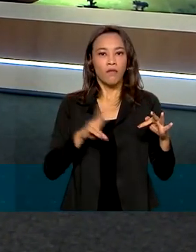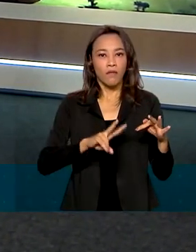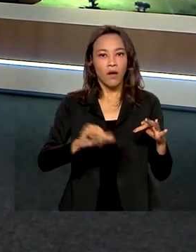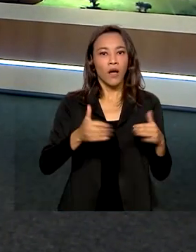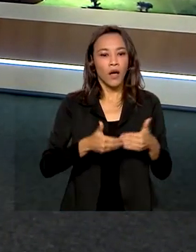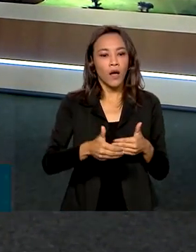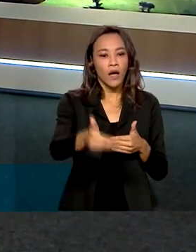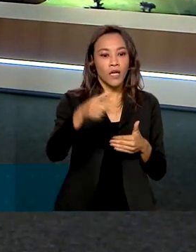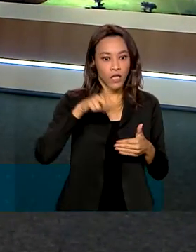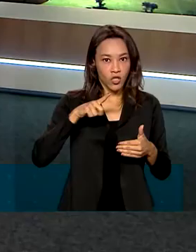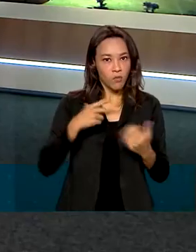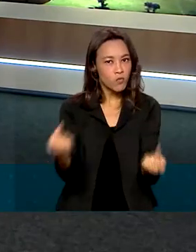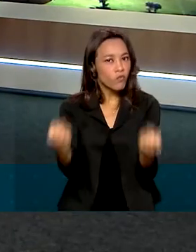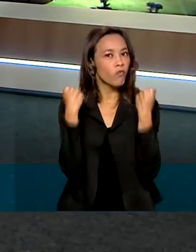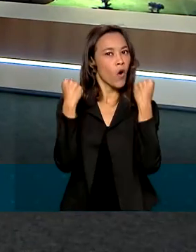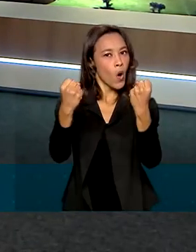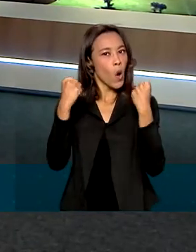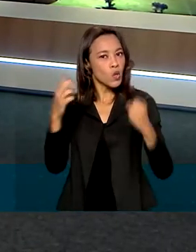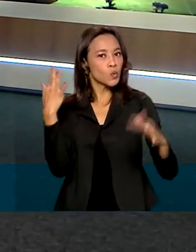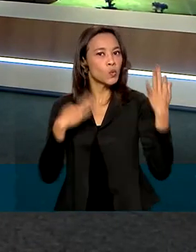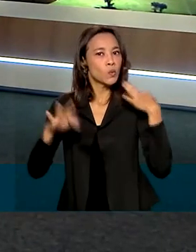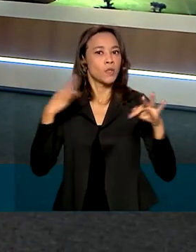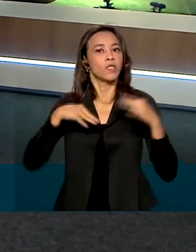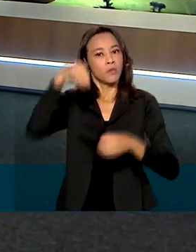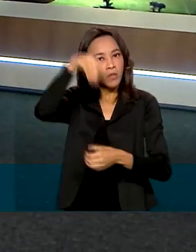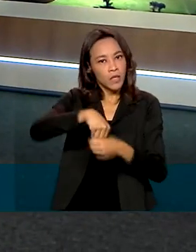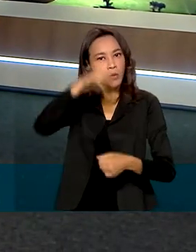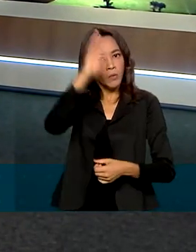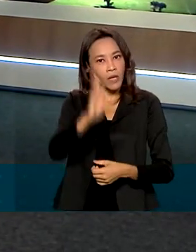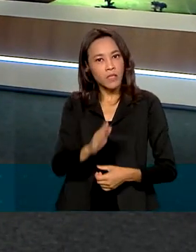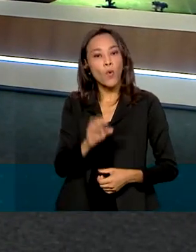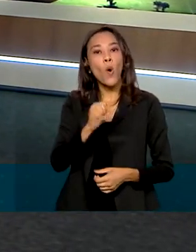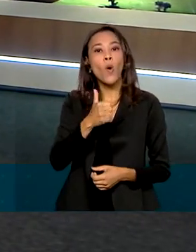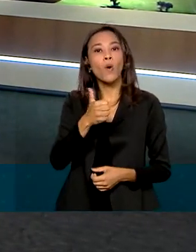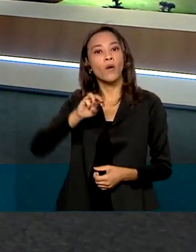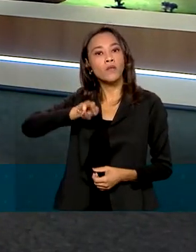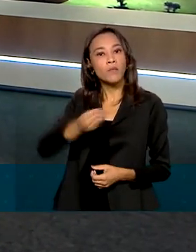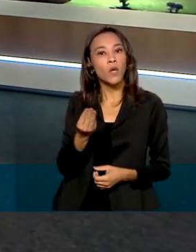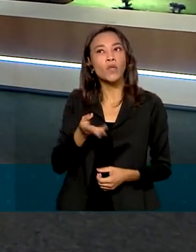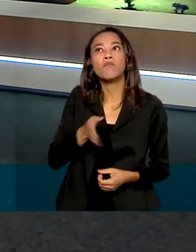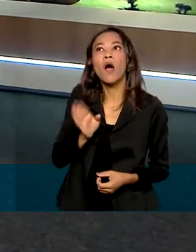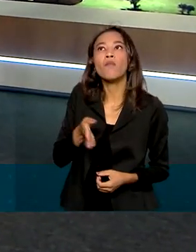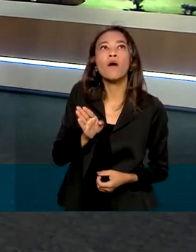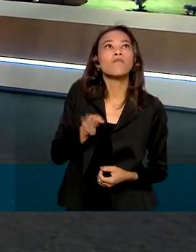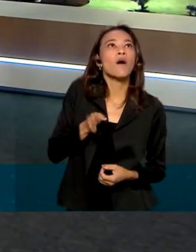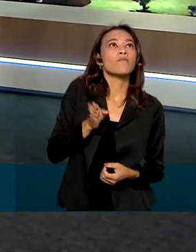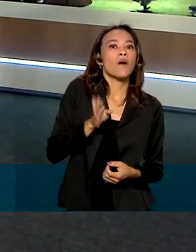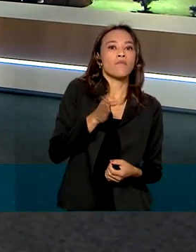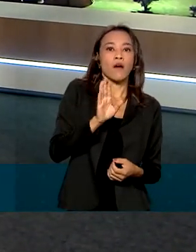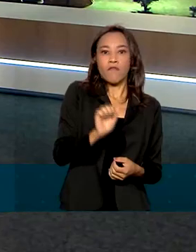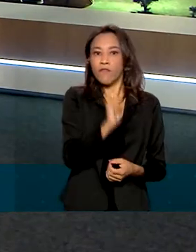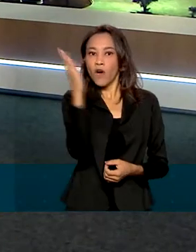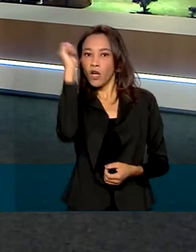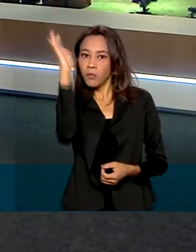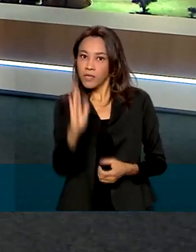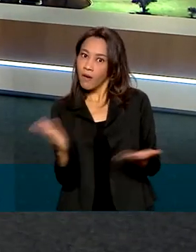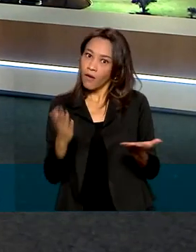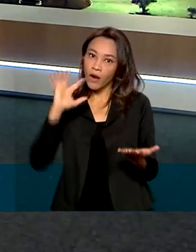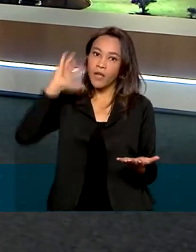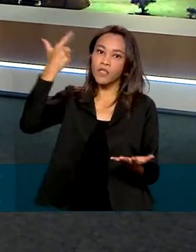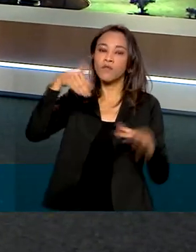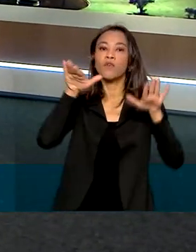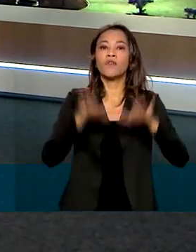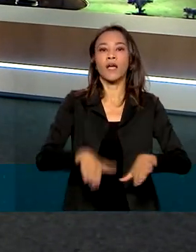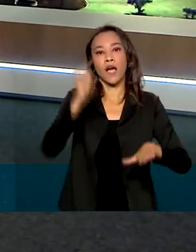porque nós temos o turismo interno Fortíssimo em torno de 11 milhões de turistas né que viajam para o exterior e agora estão viajando